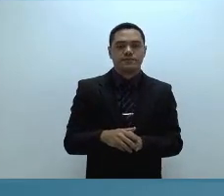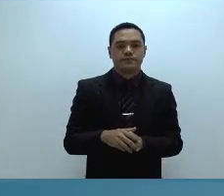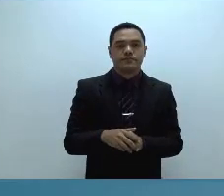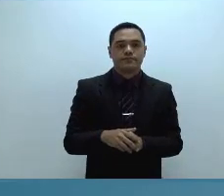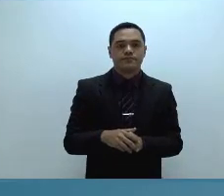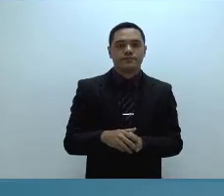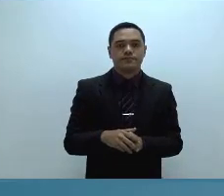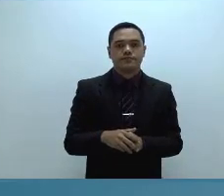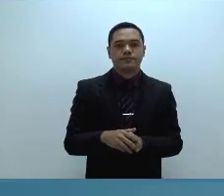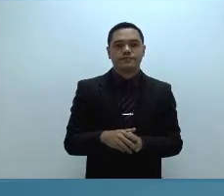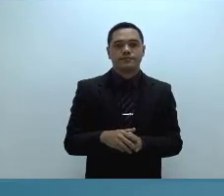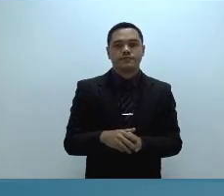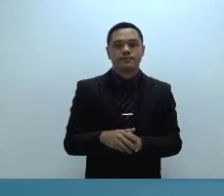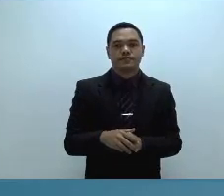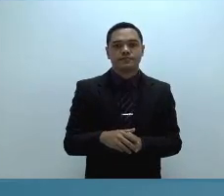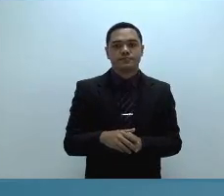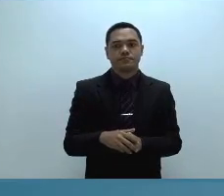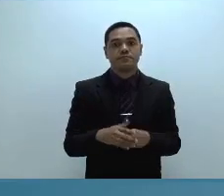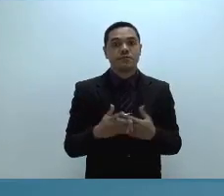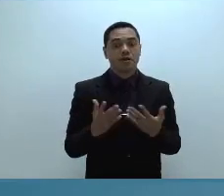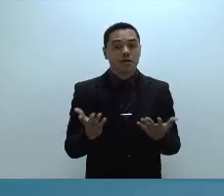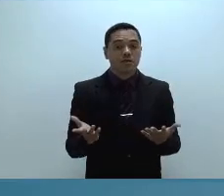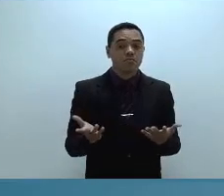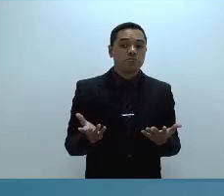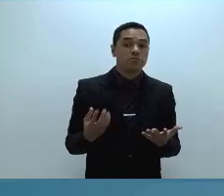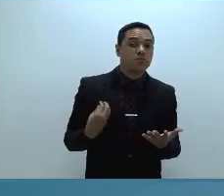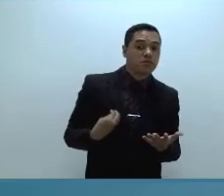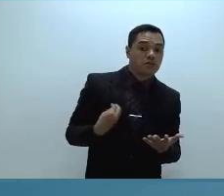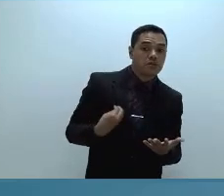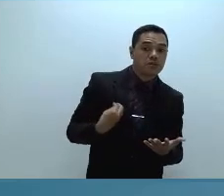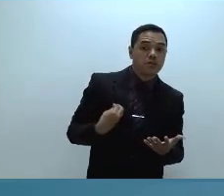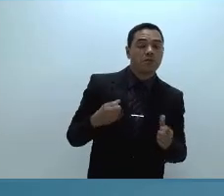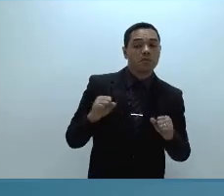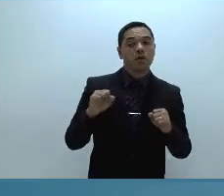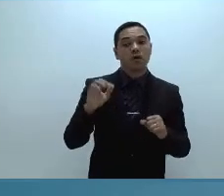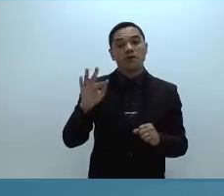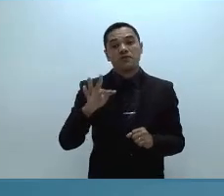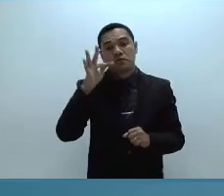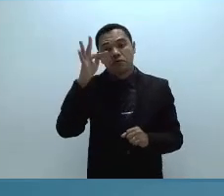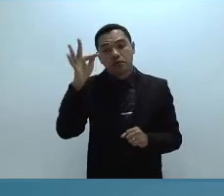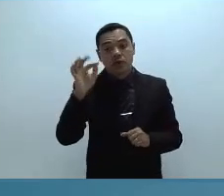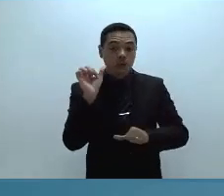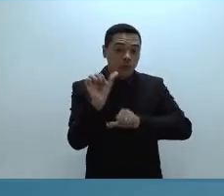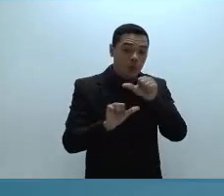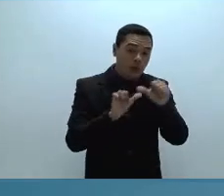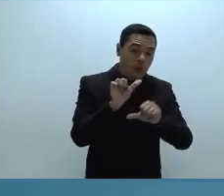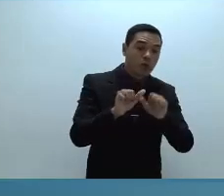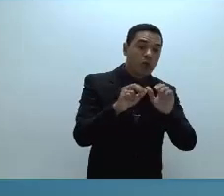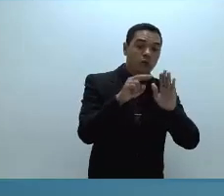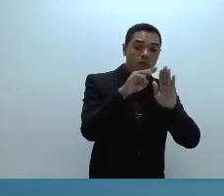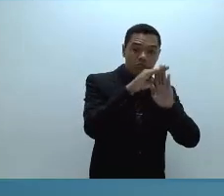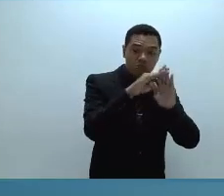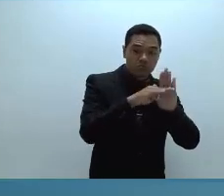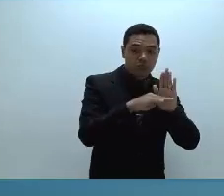Se por um acaso alguém desejar futuramente fazer troca ou